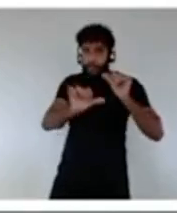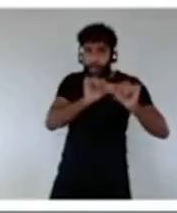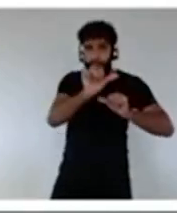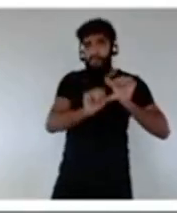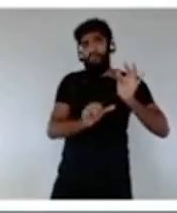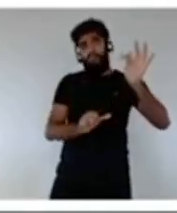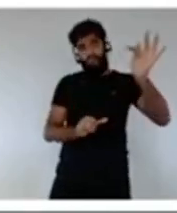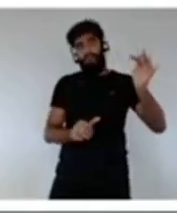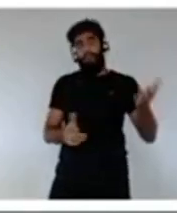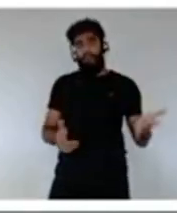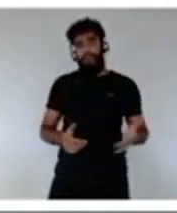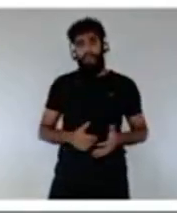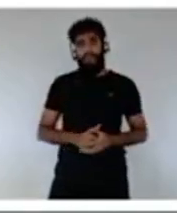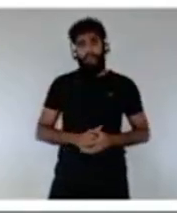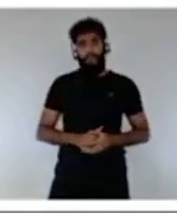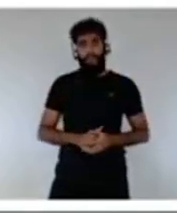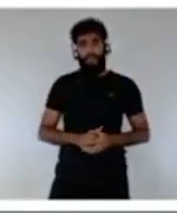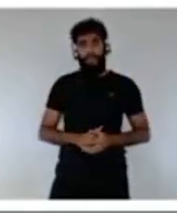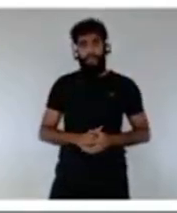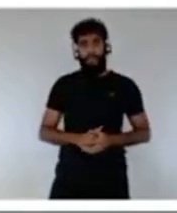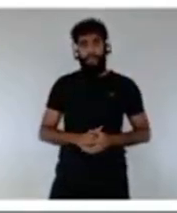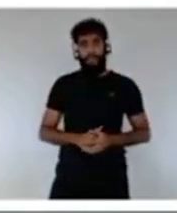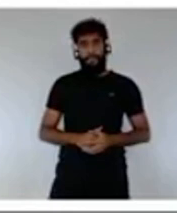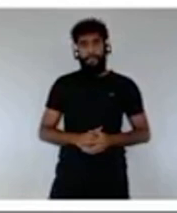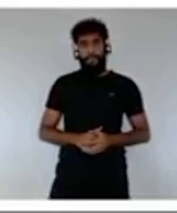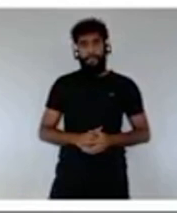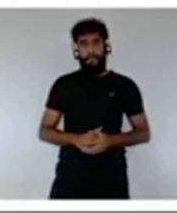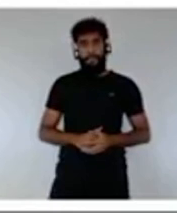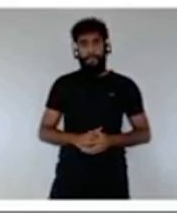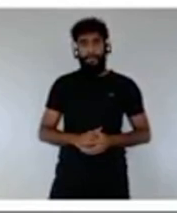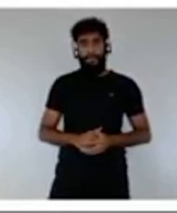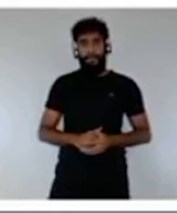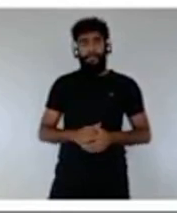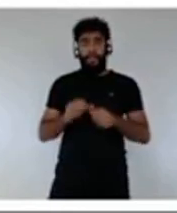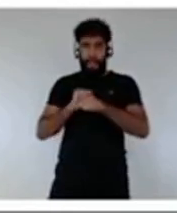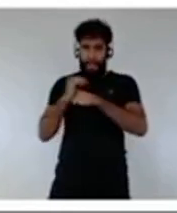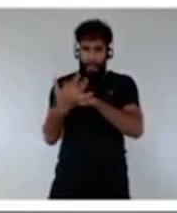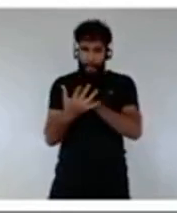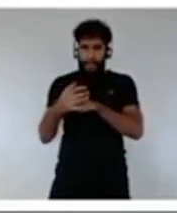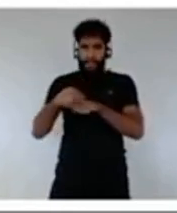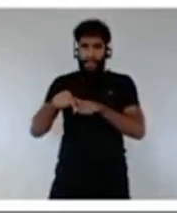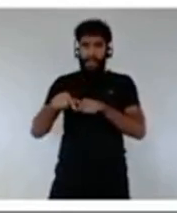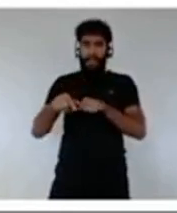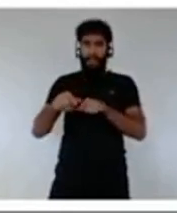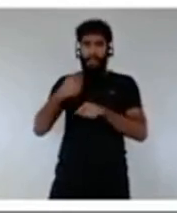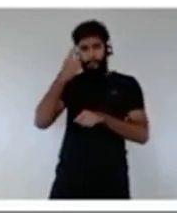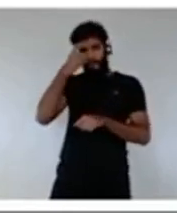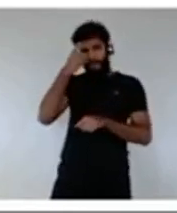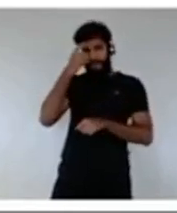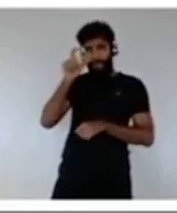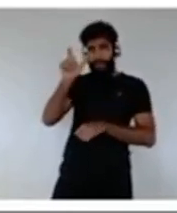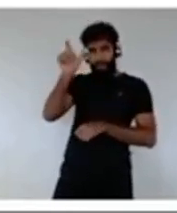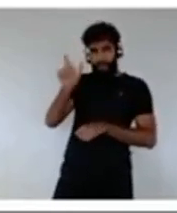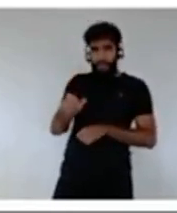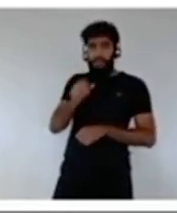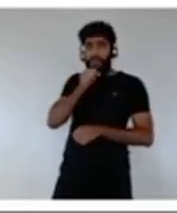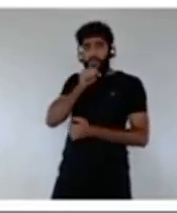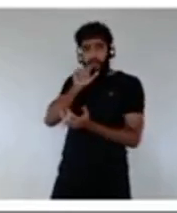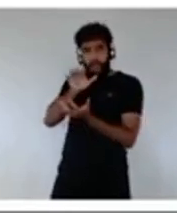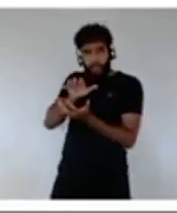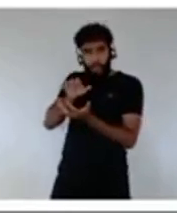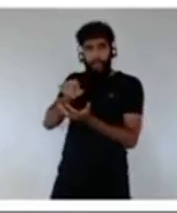tá certo? E a pandemia saiu dessa maneira, e na questão do envelhecimento, aquilo que tinha